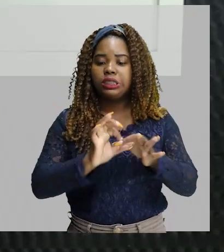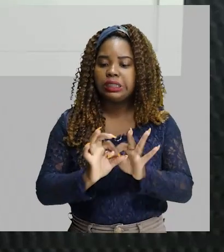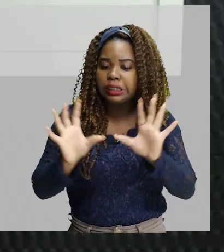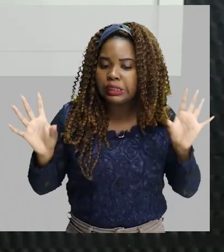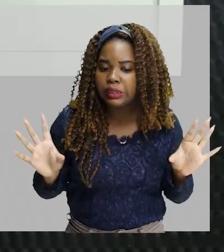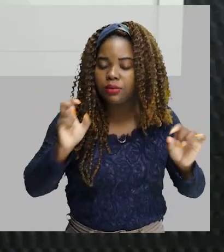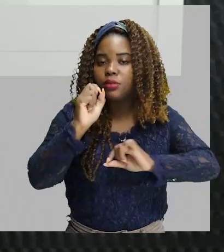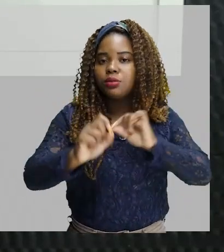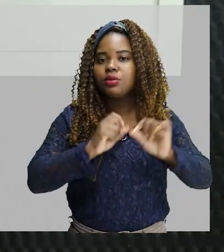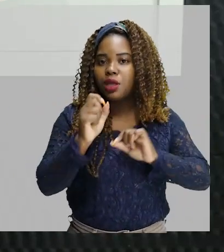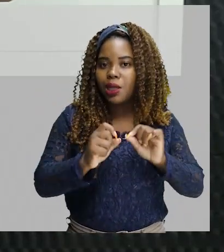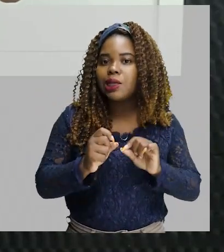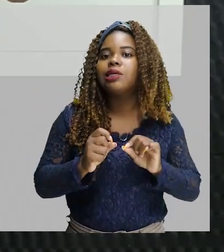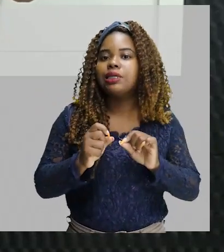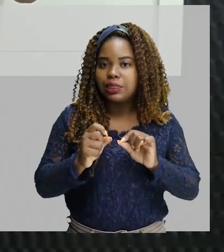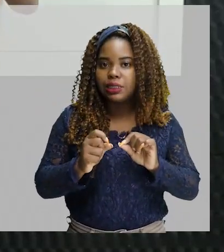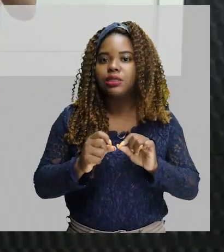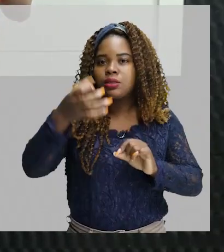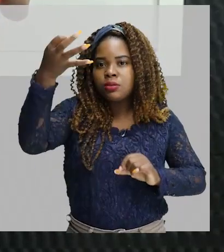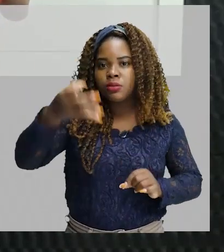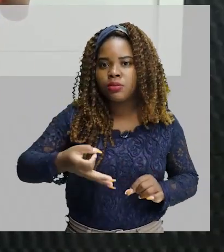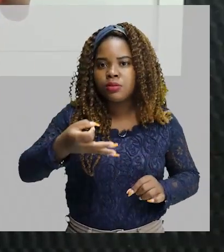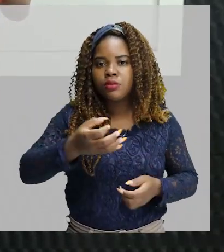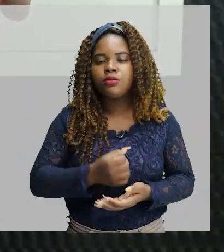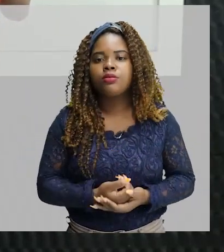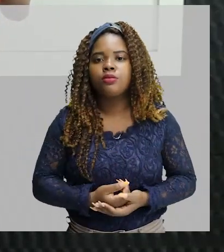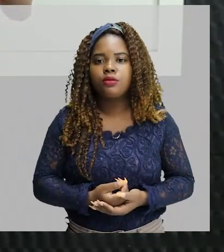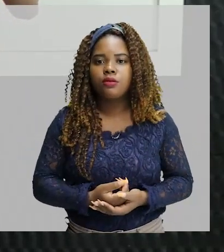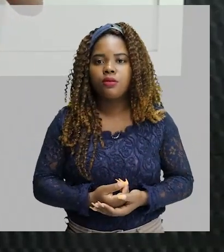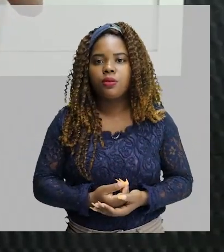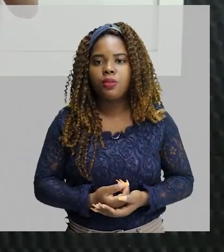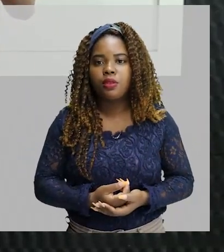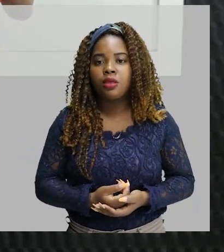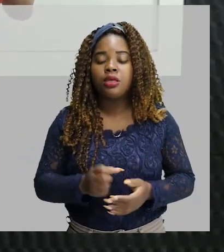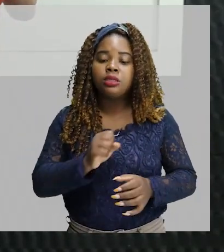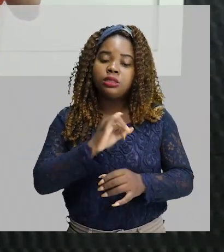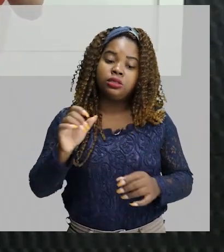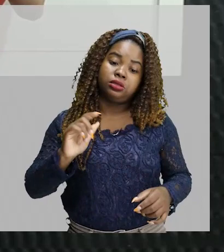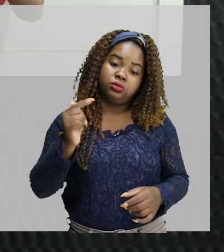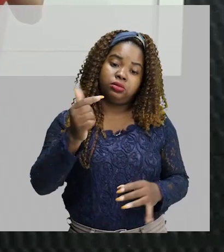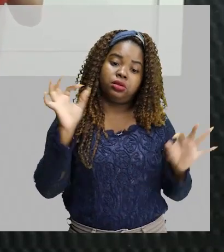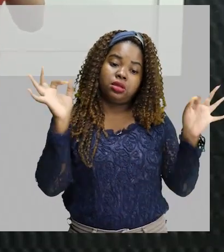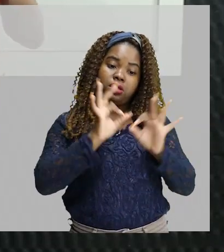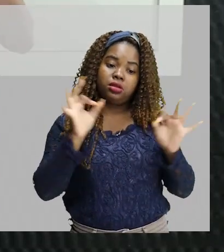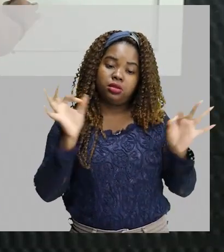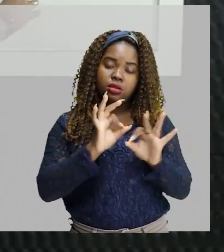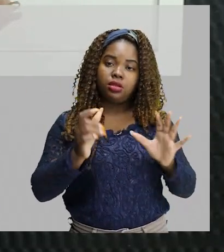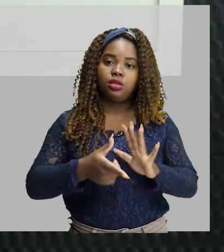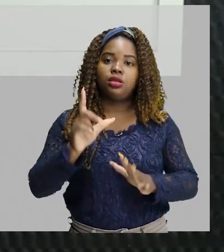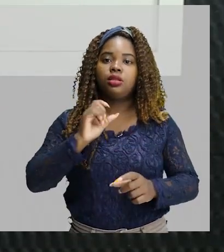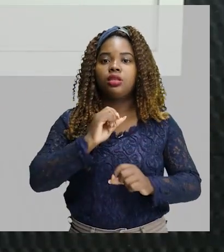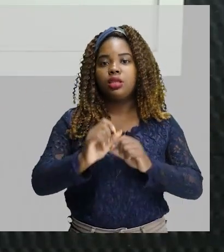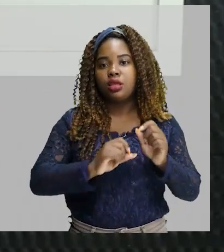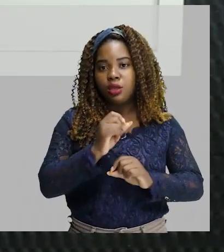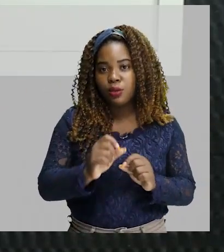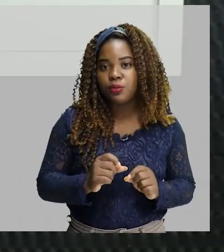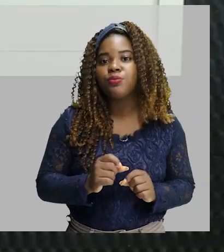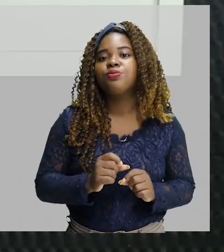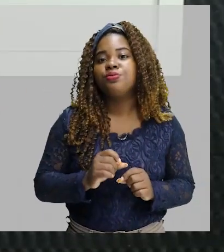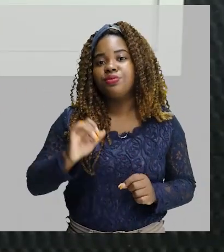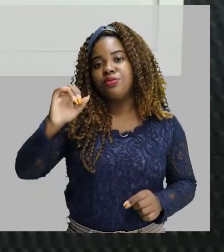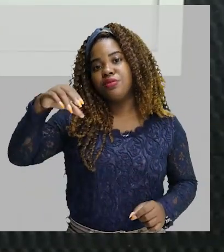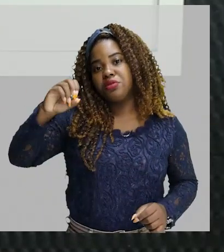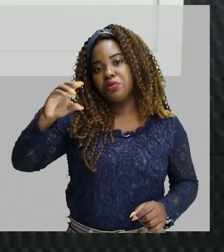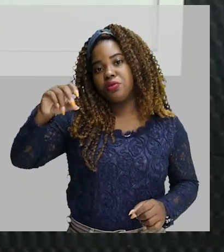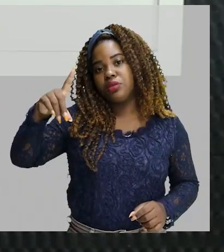é absoluta. E como não há nada anterior, ela é incondicionada. Olha que